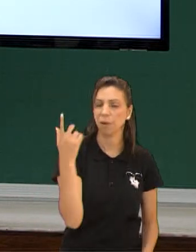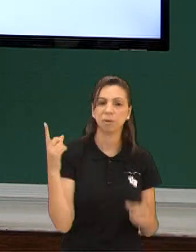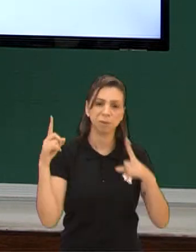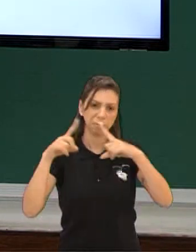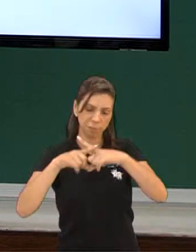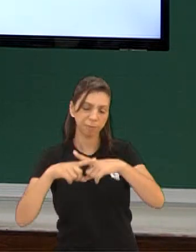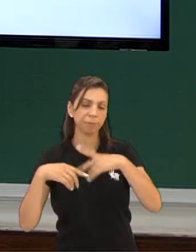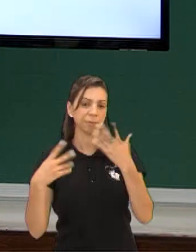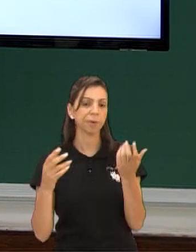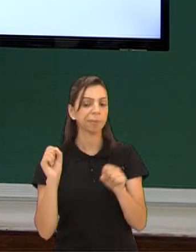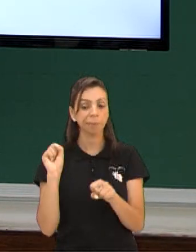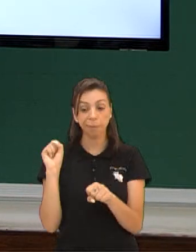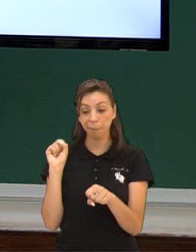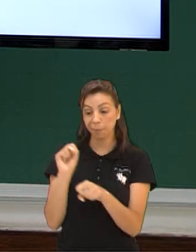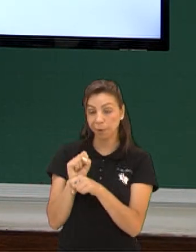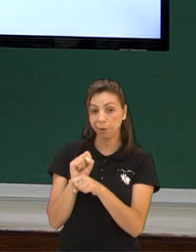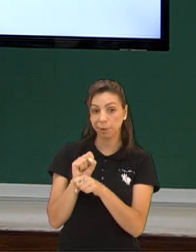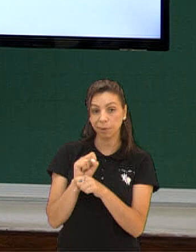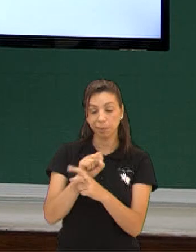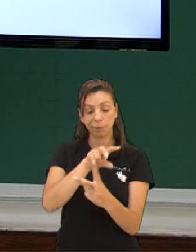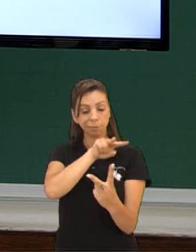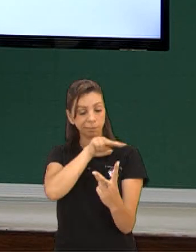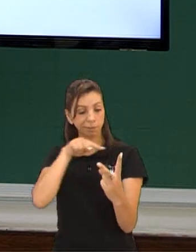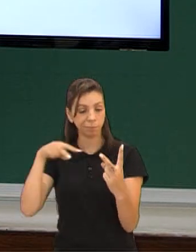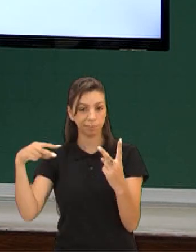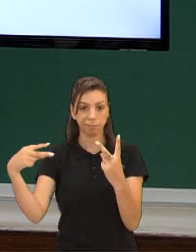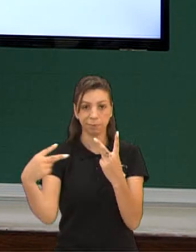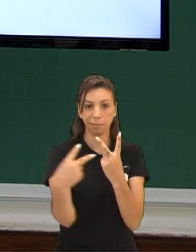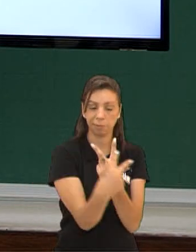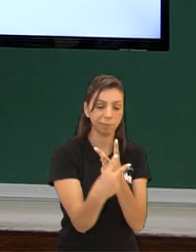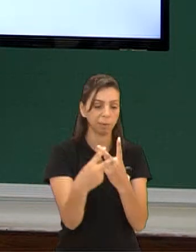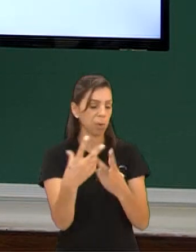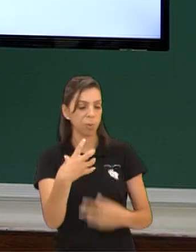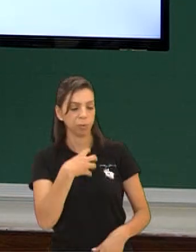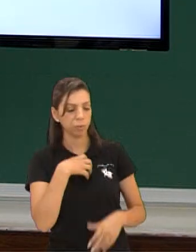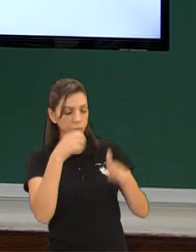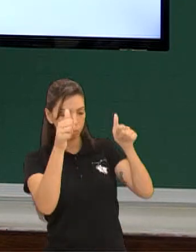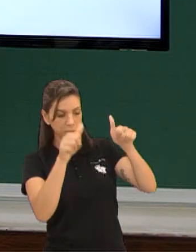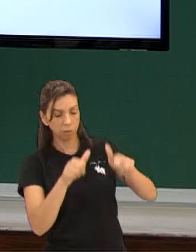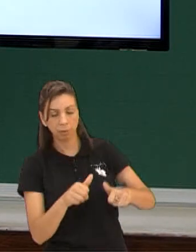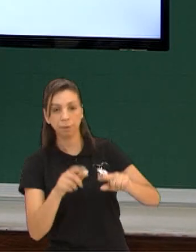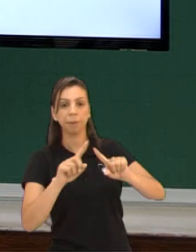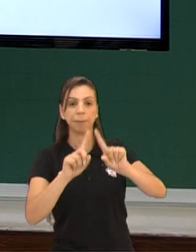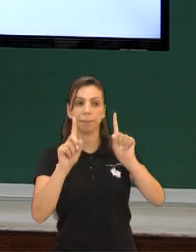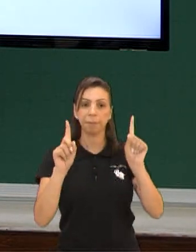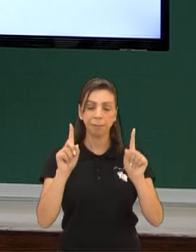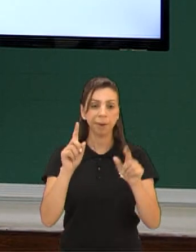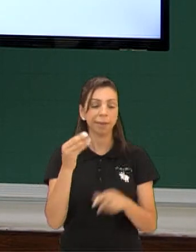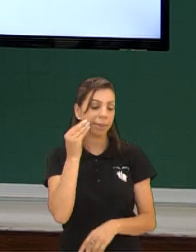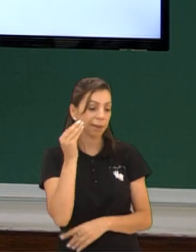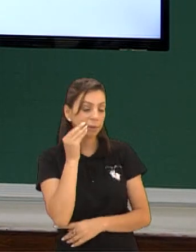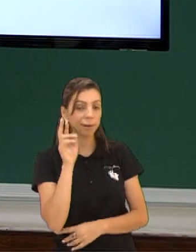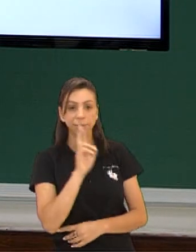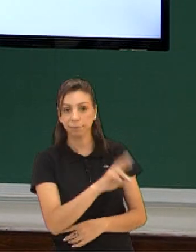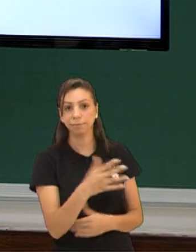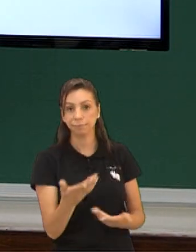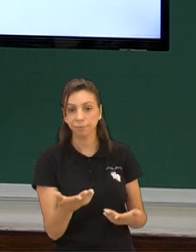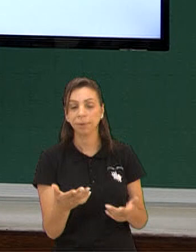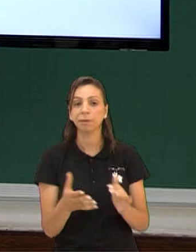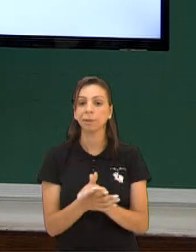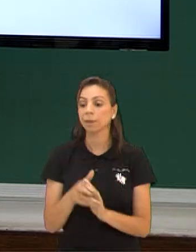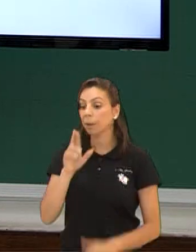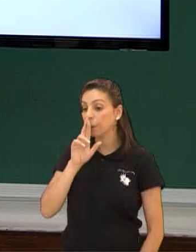acontece? Devemos parar de olhar para a coisa como ela é, o em si dela, parar de tentar responder essa questão